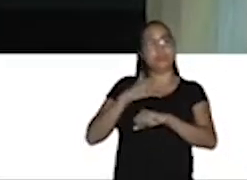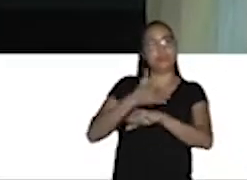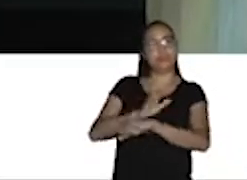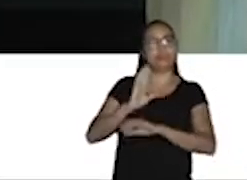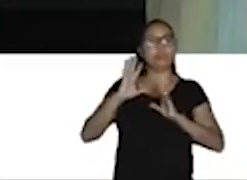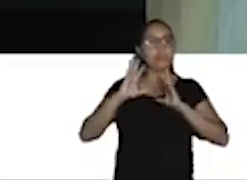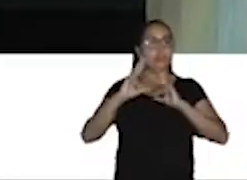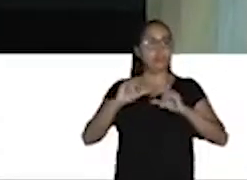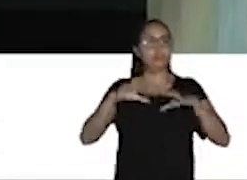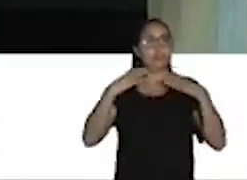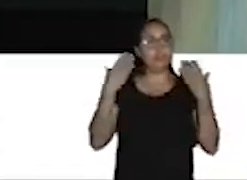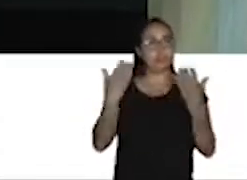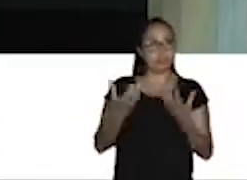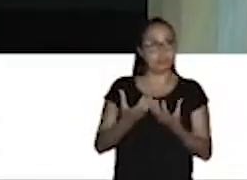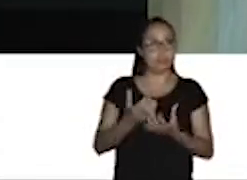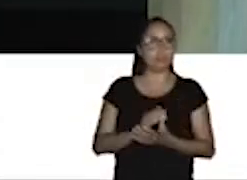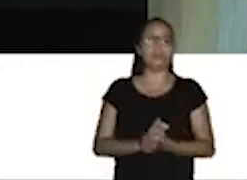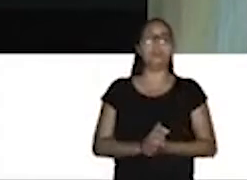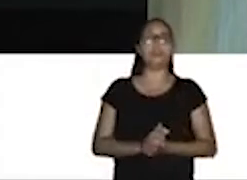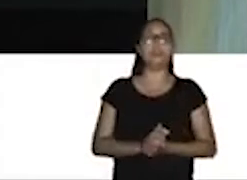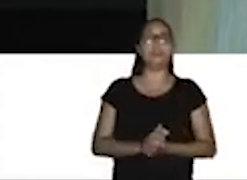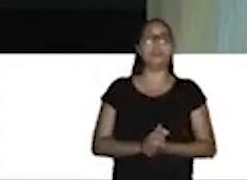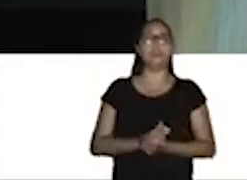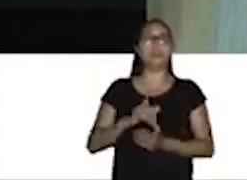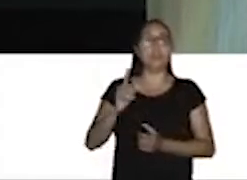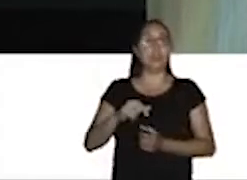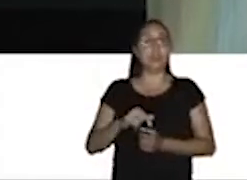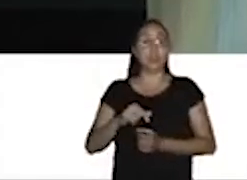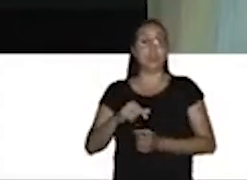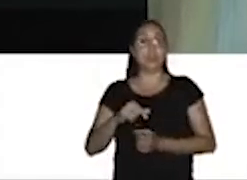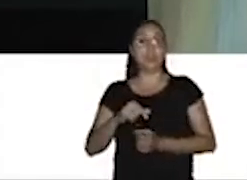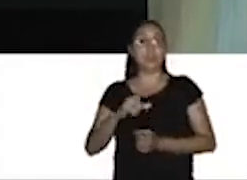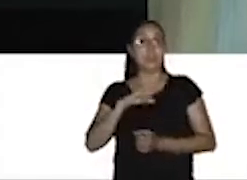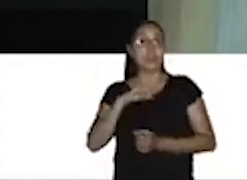toda a comunidade. É um grande criador de gado,